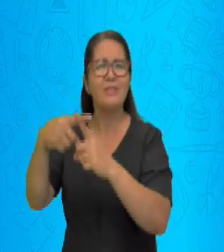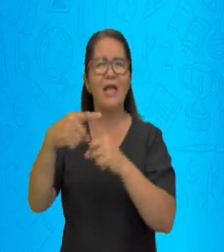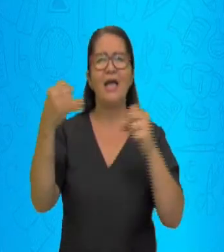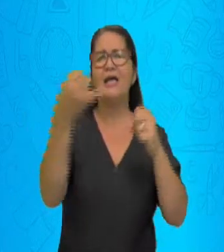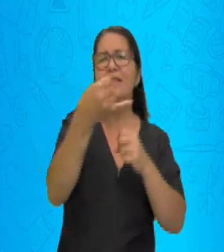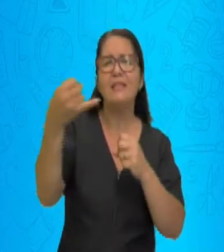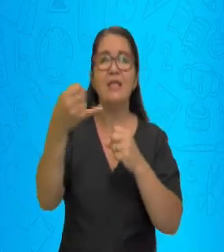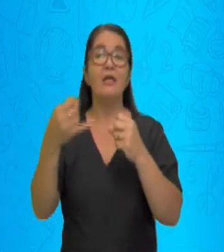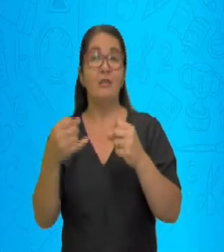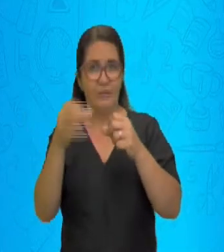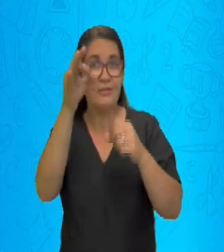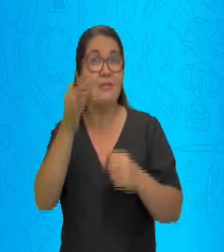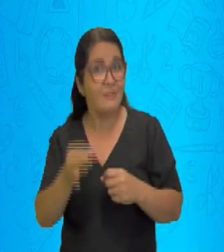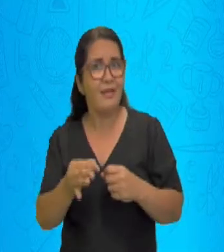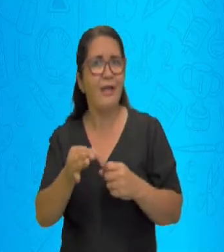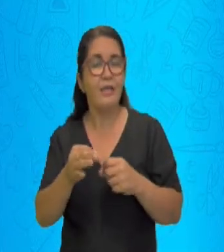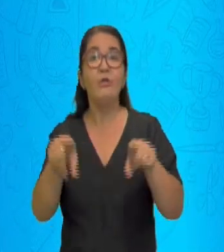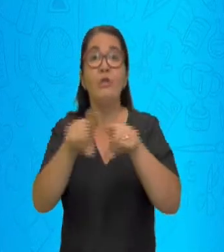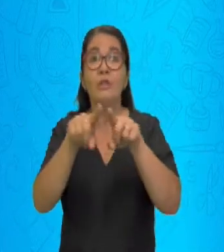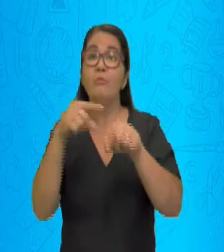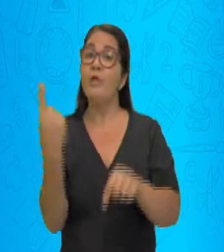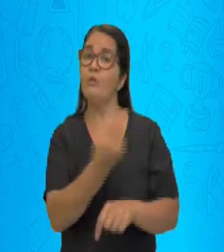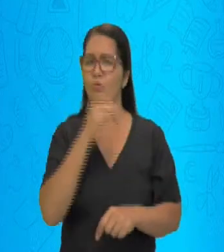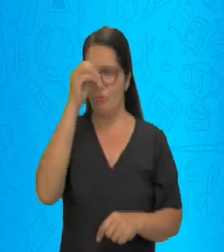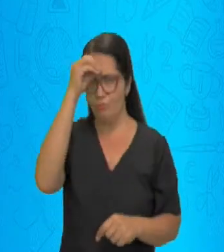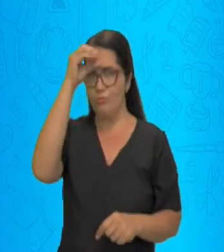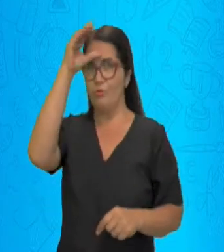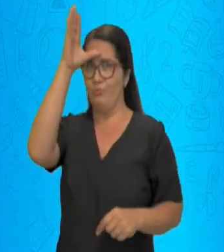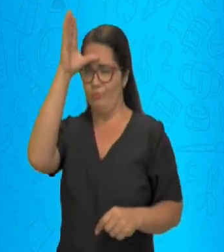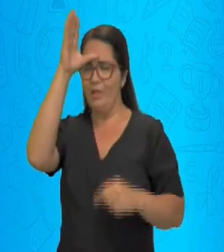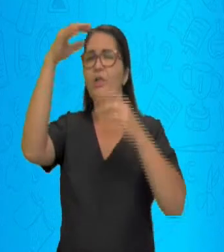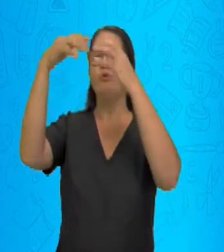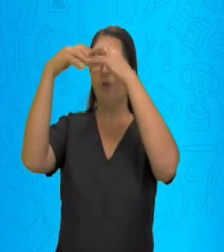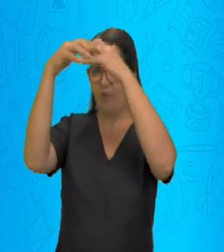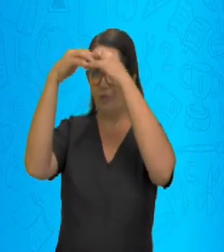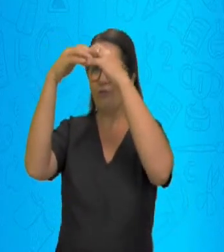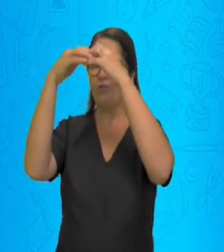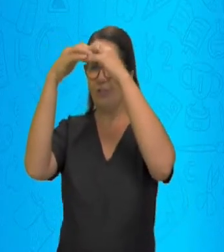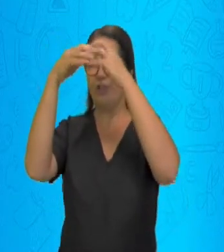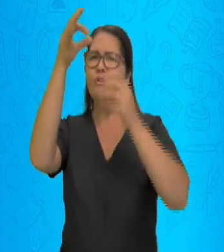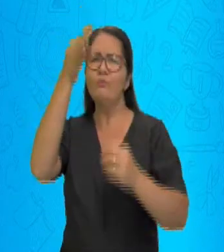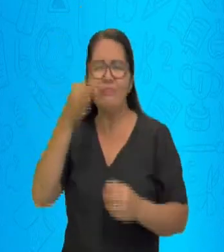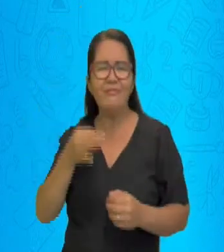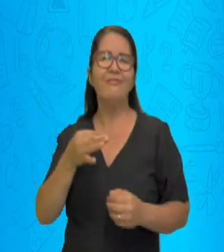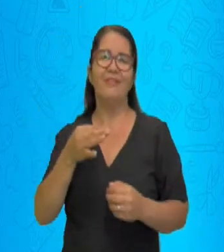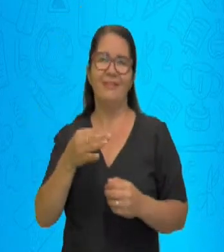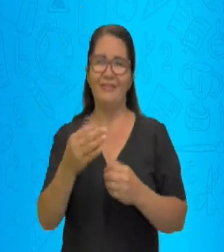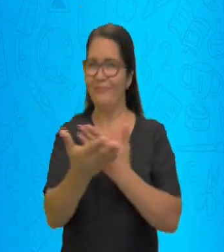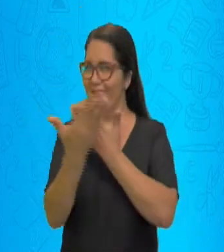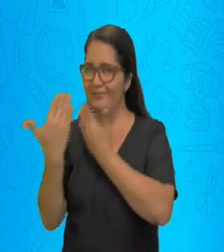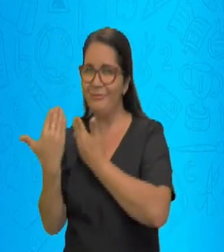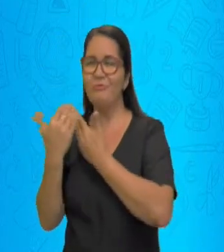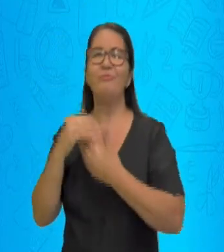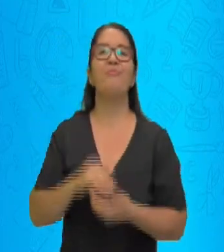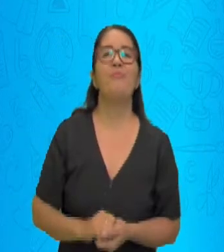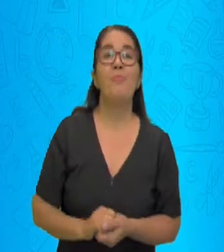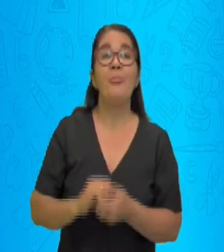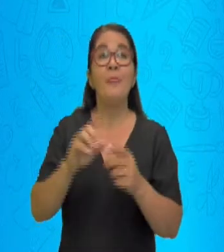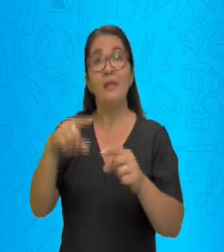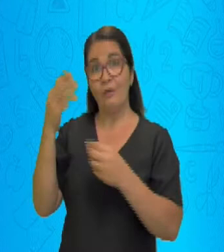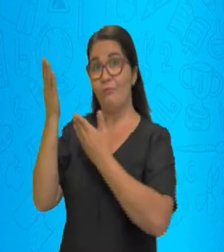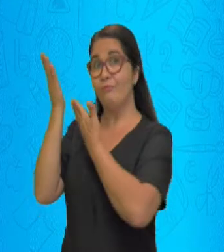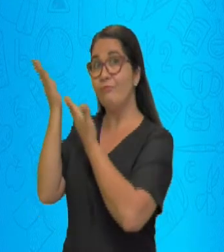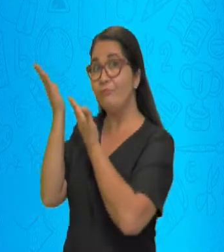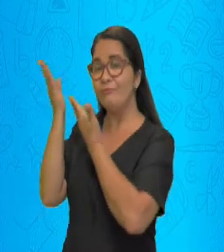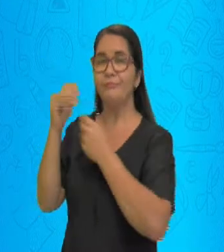necessárias para ampliar o nosso conhecimento e o nosso raciocínio lógico. E vamos continuar então com a nossa aula. A adição é